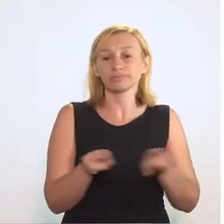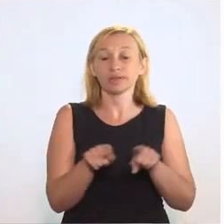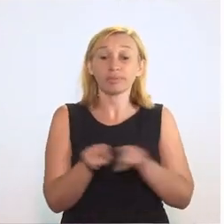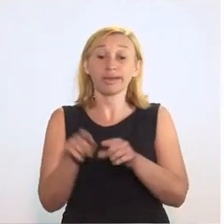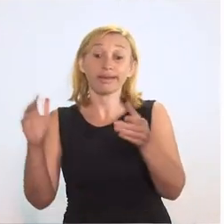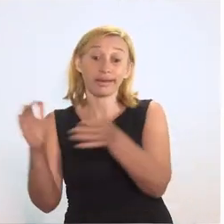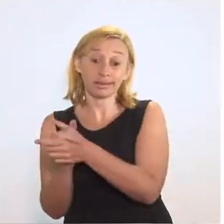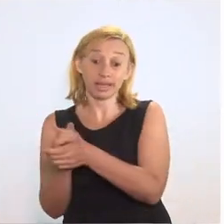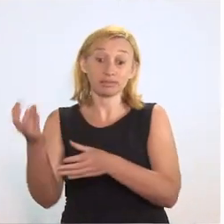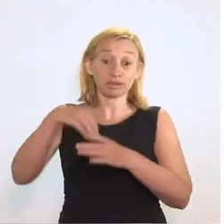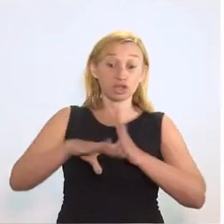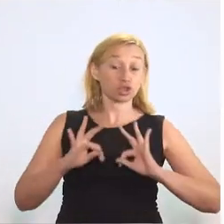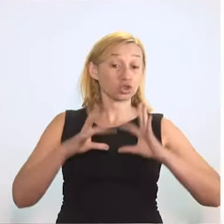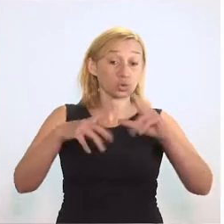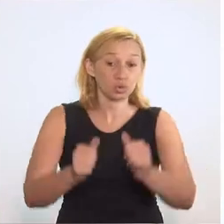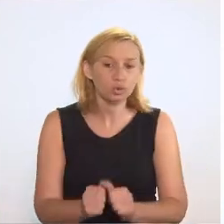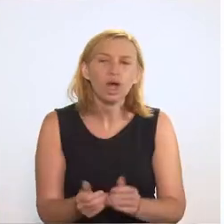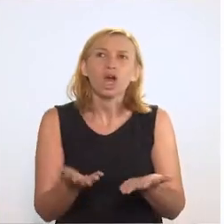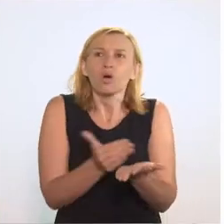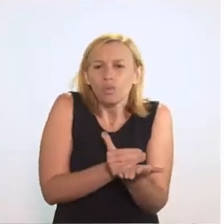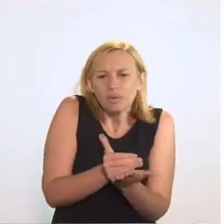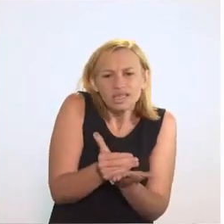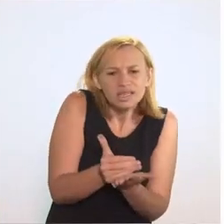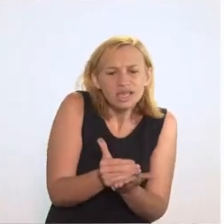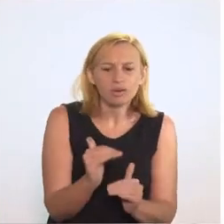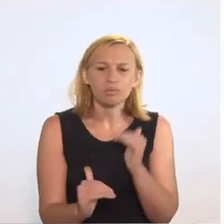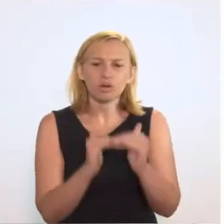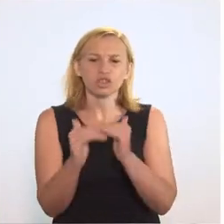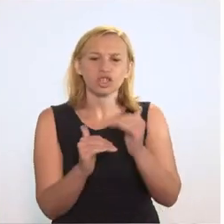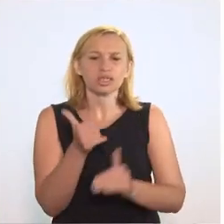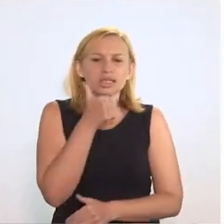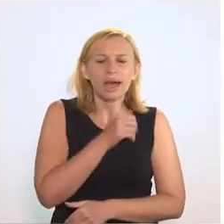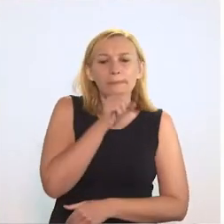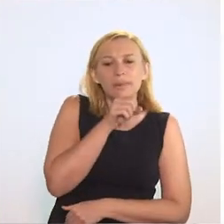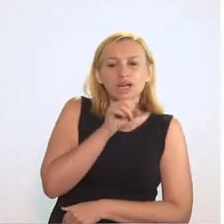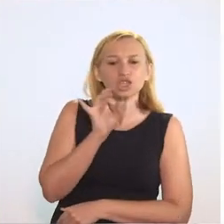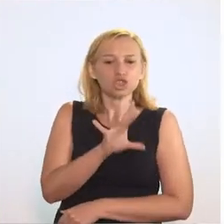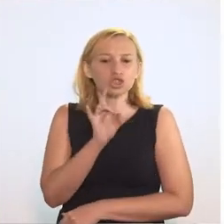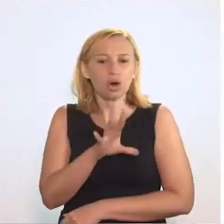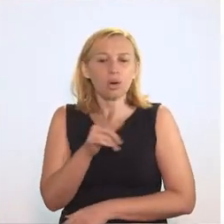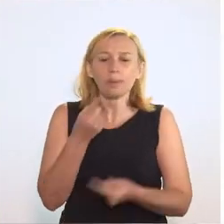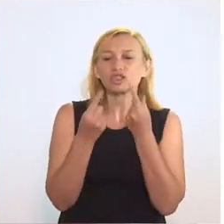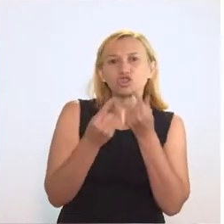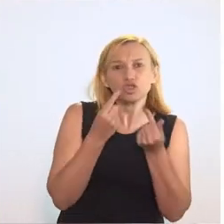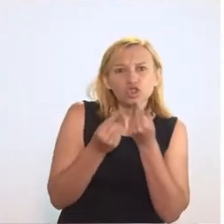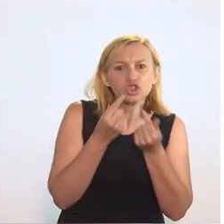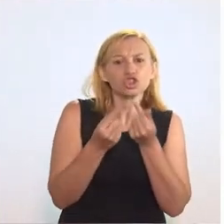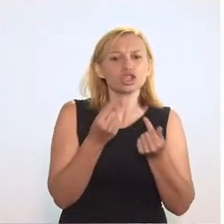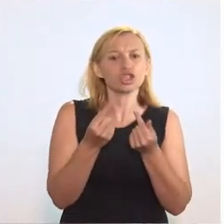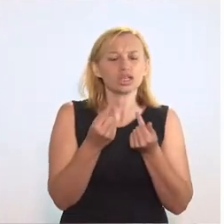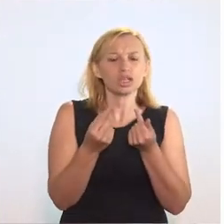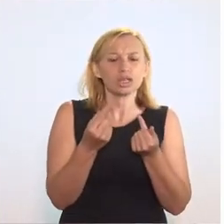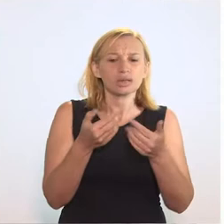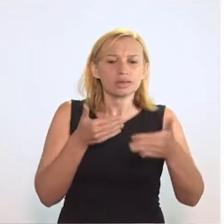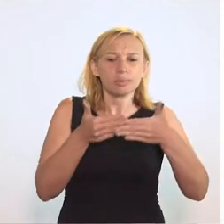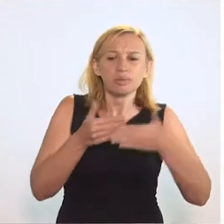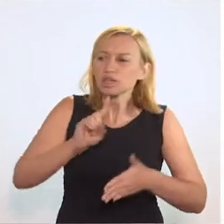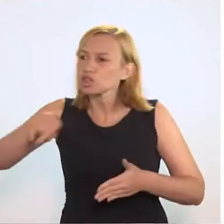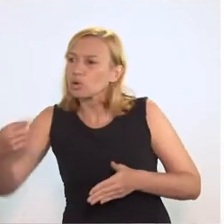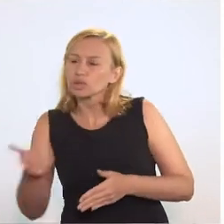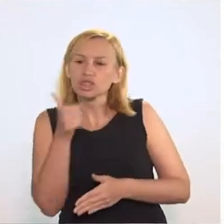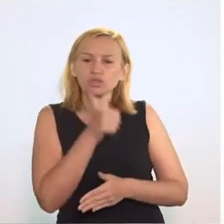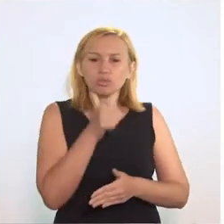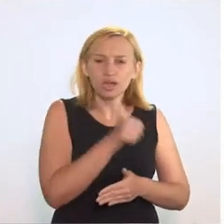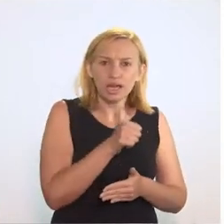estado civil dentro dessa história. Então, comecei o trajeto da Mãe Solo para significar, para discutir e para me aproximar de